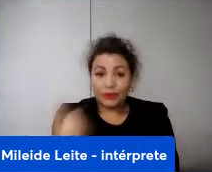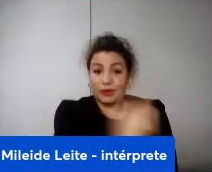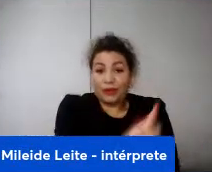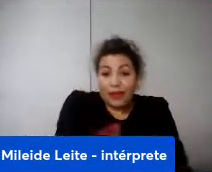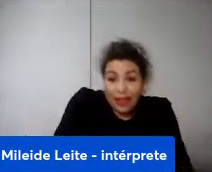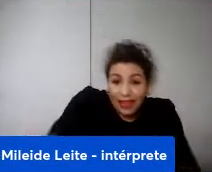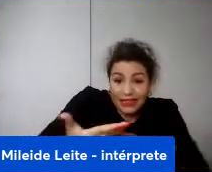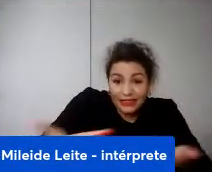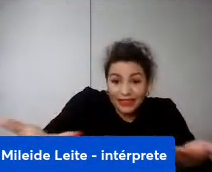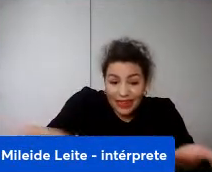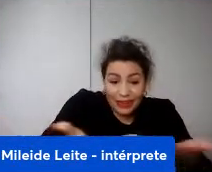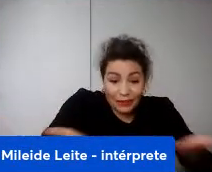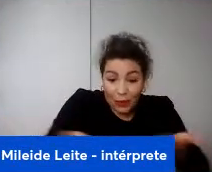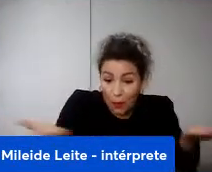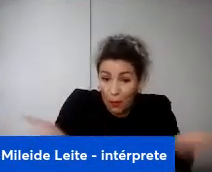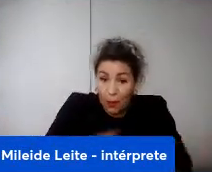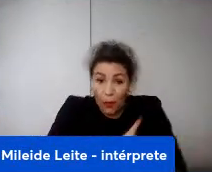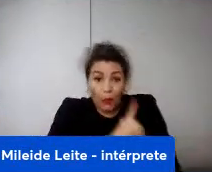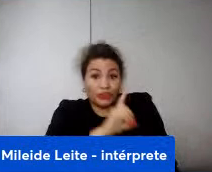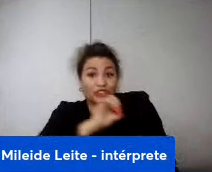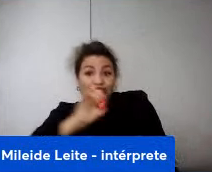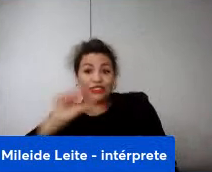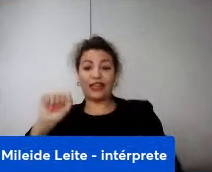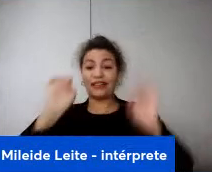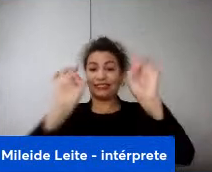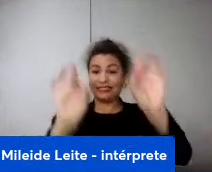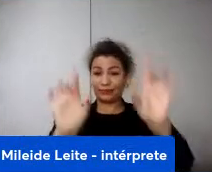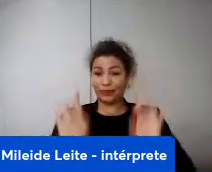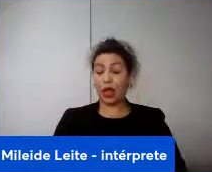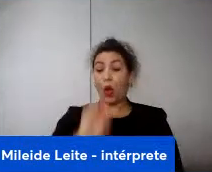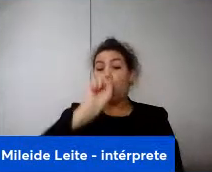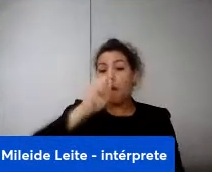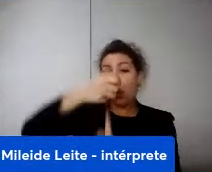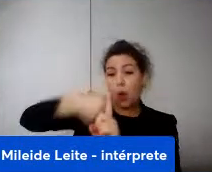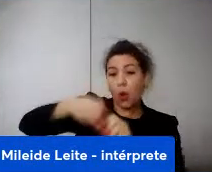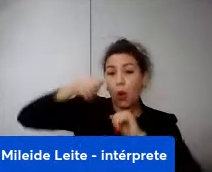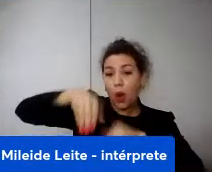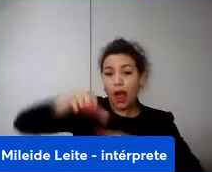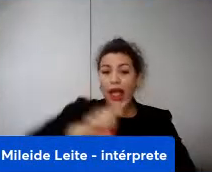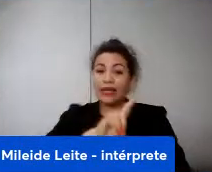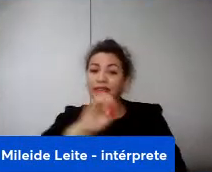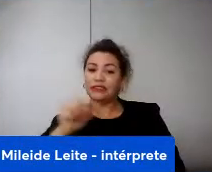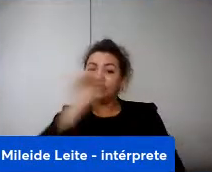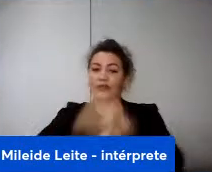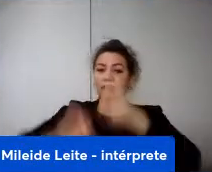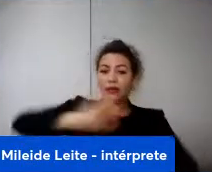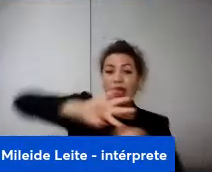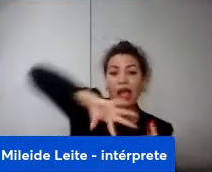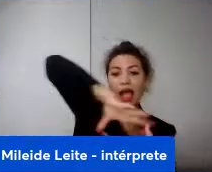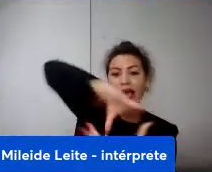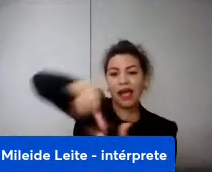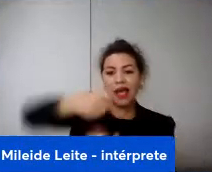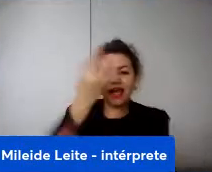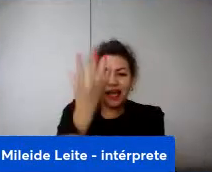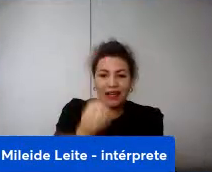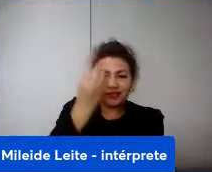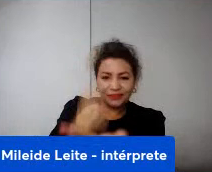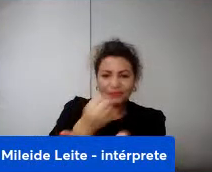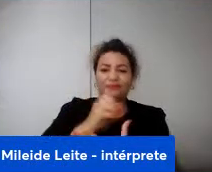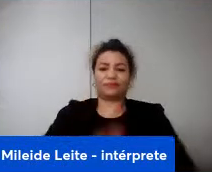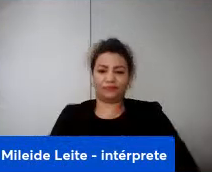todos vocês neste dia que é muito especial, dia 8 de setembro, que é o Dia Internacional de Alfabetização.